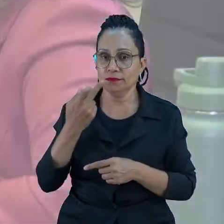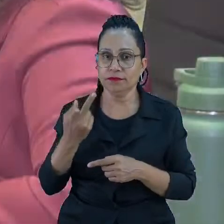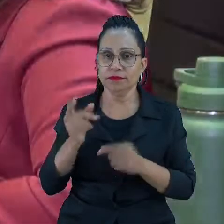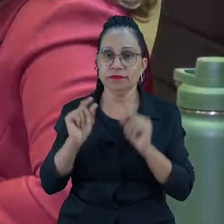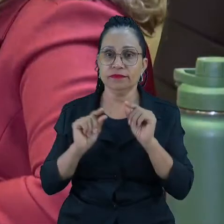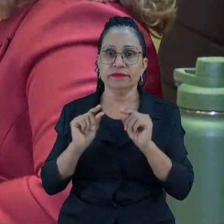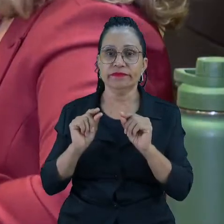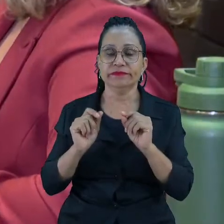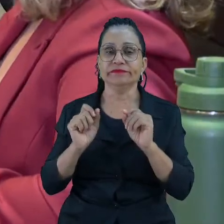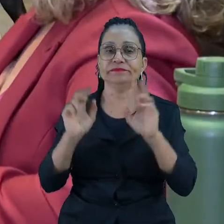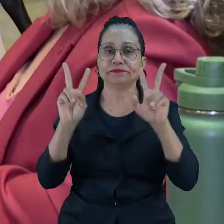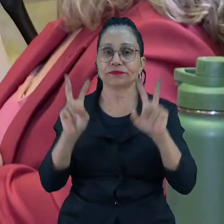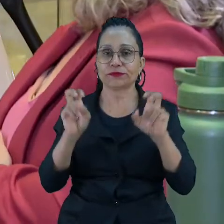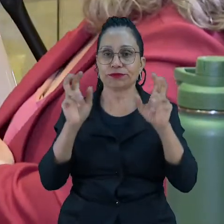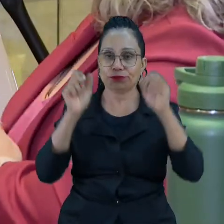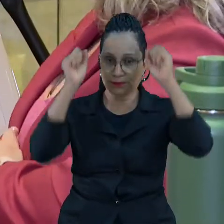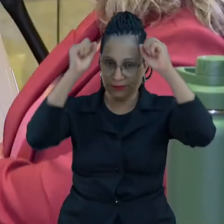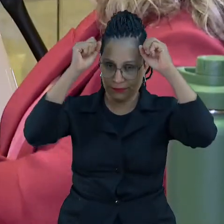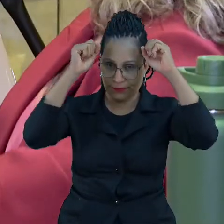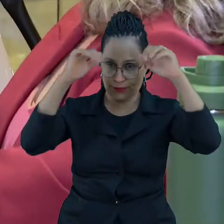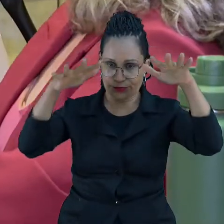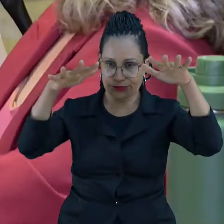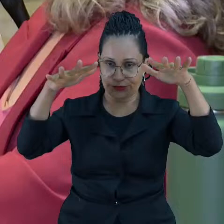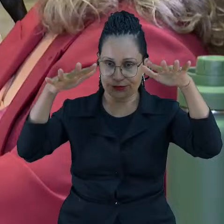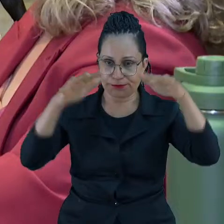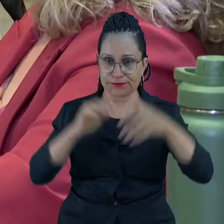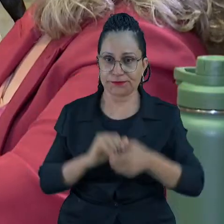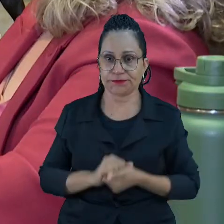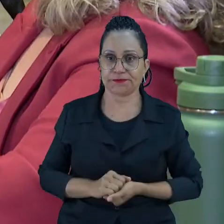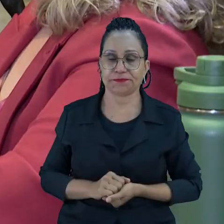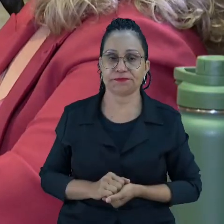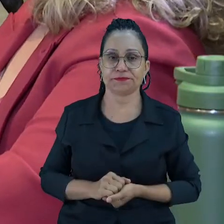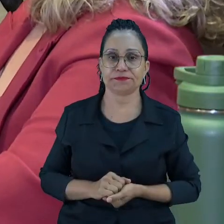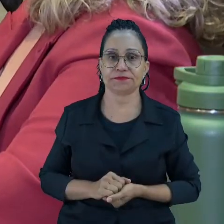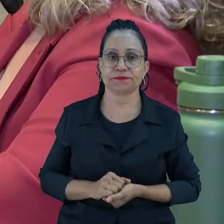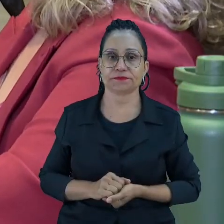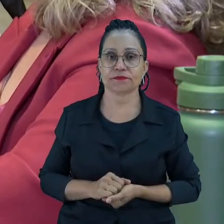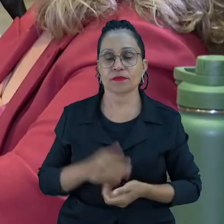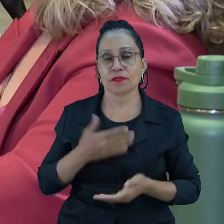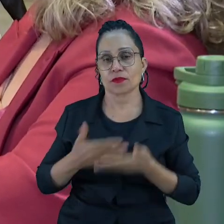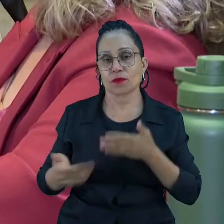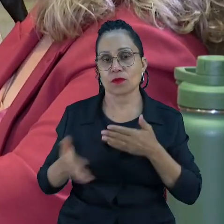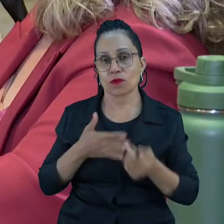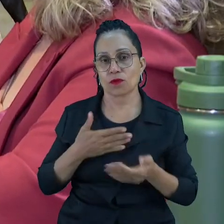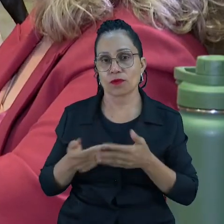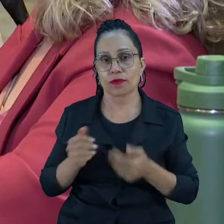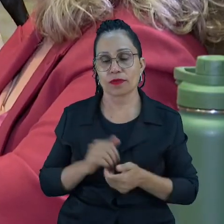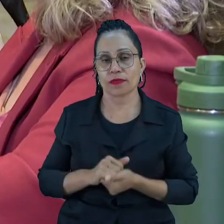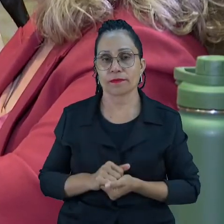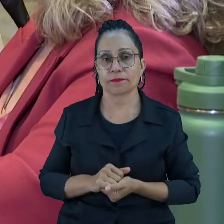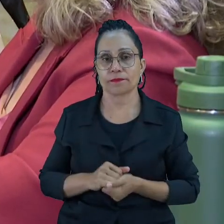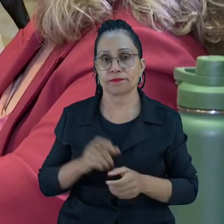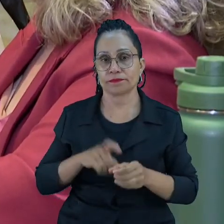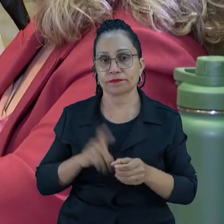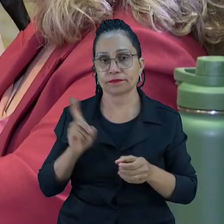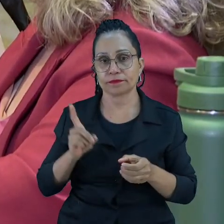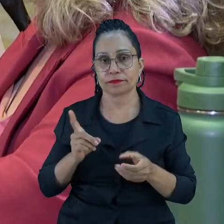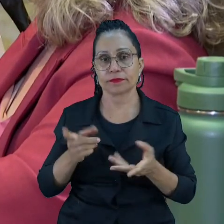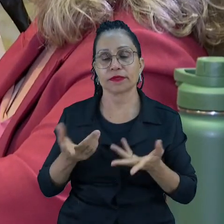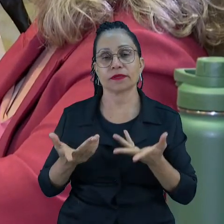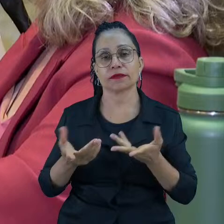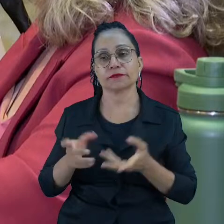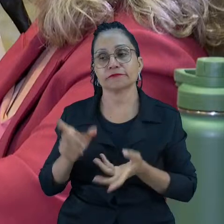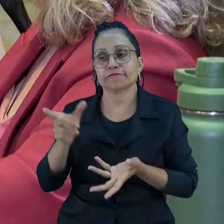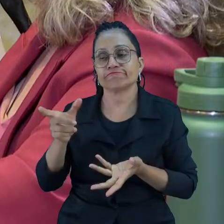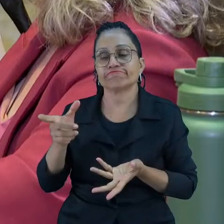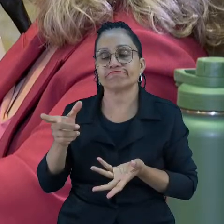autismo. Isso? Independente do autismo, de qualquer tipo de condição das